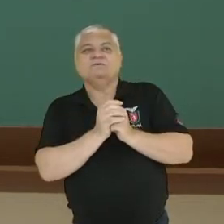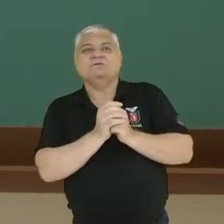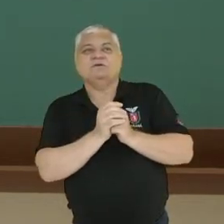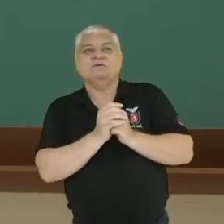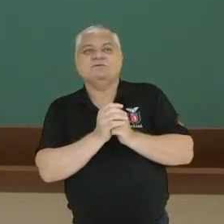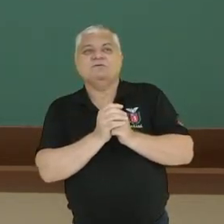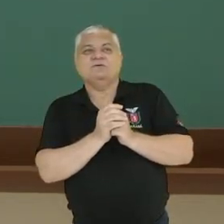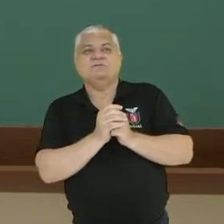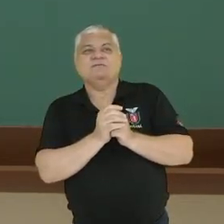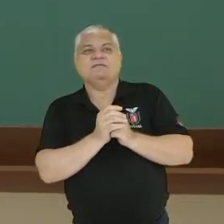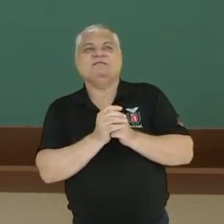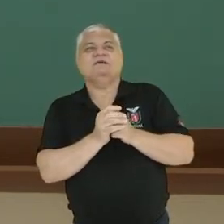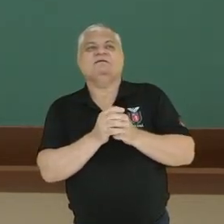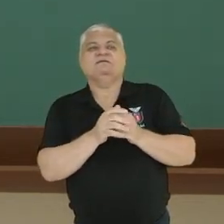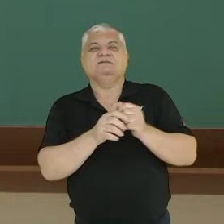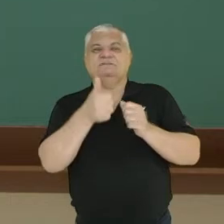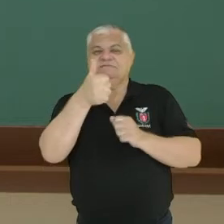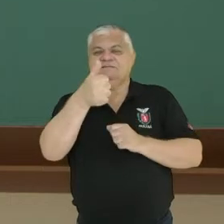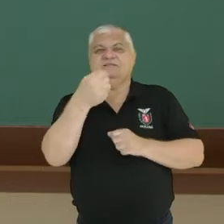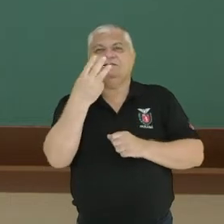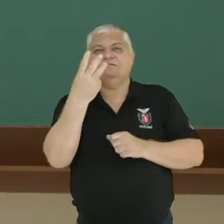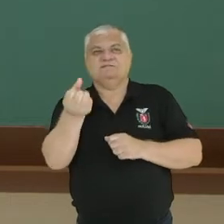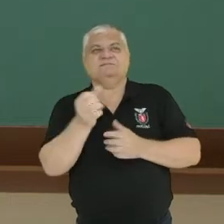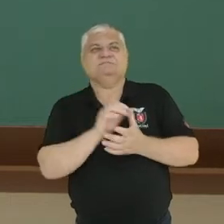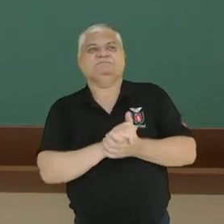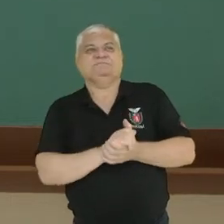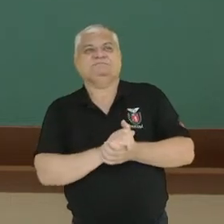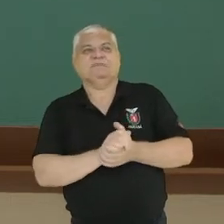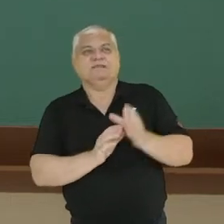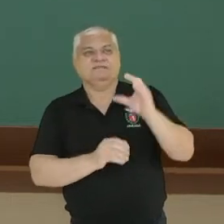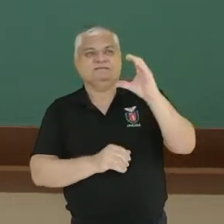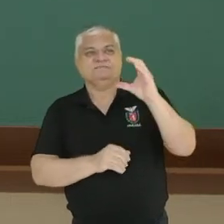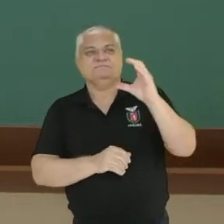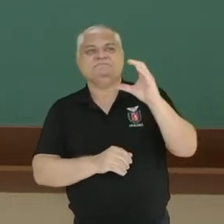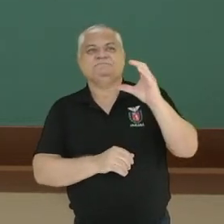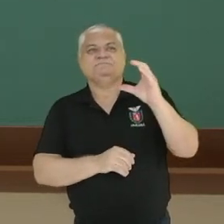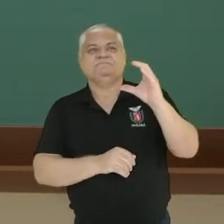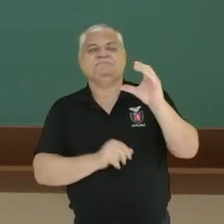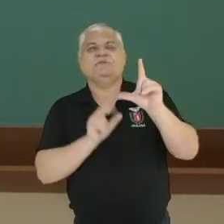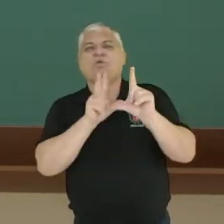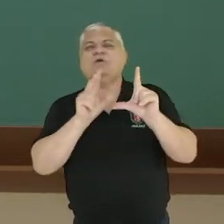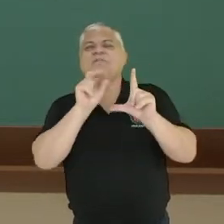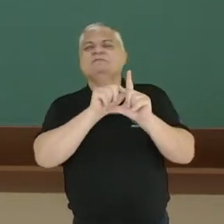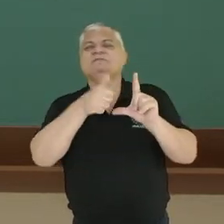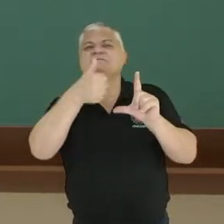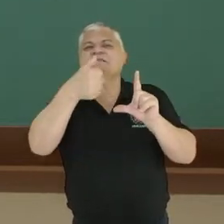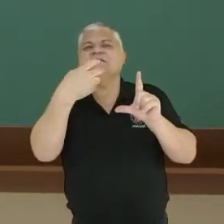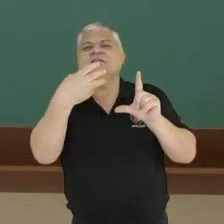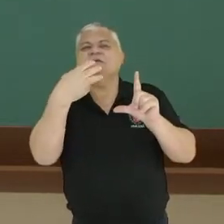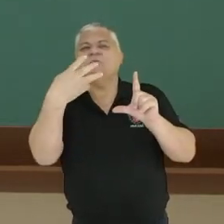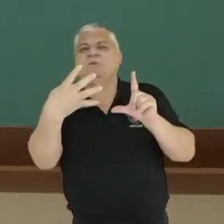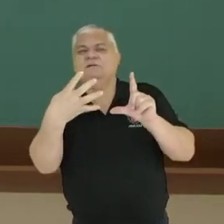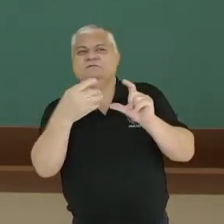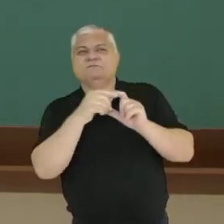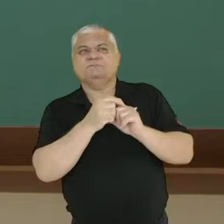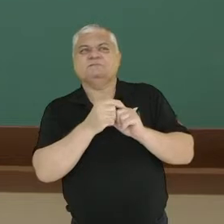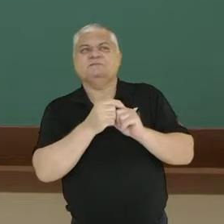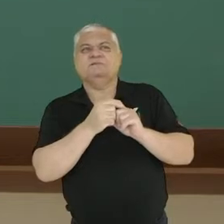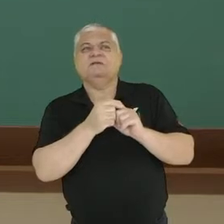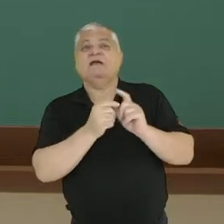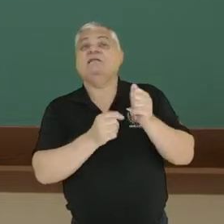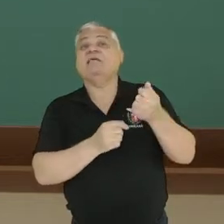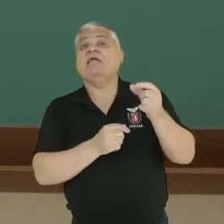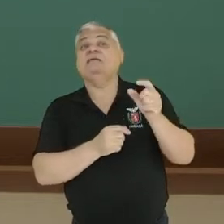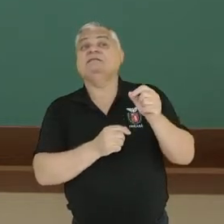Quanto vale, pessoal? 136. Letra C. Qual é o logaritmo de 134 na